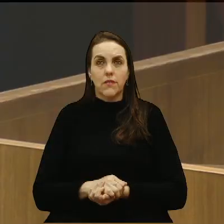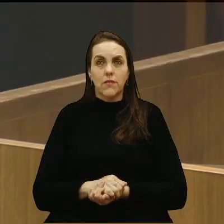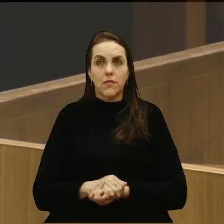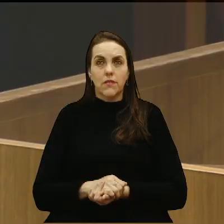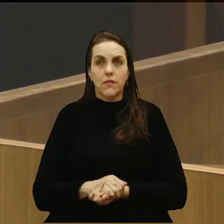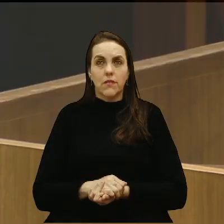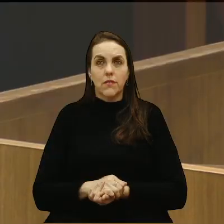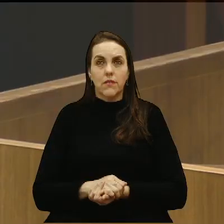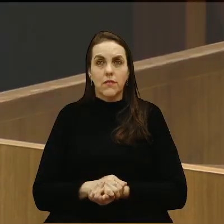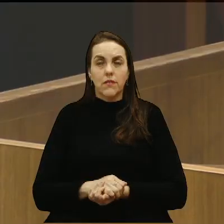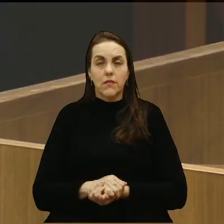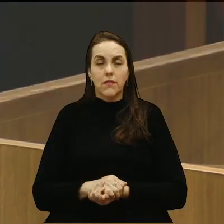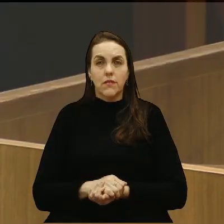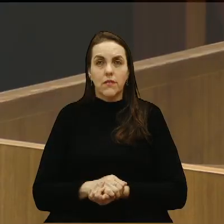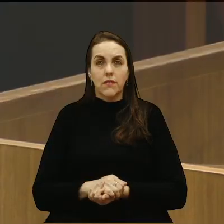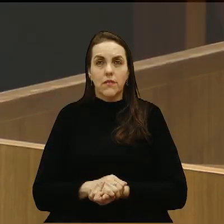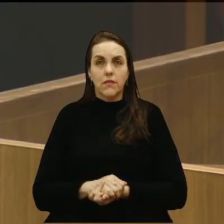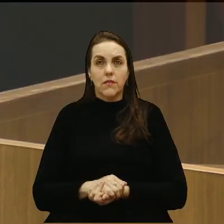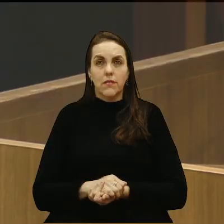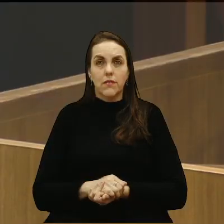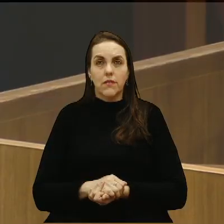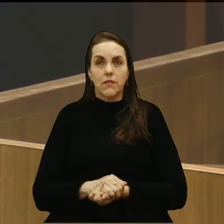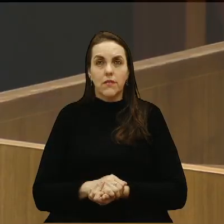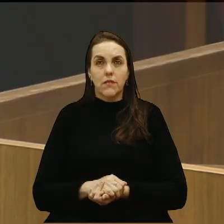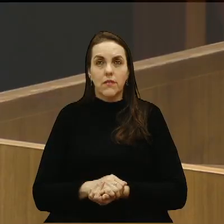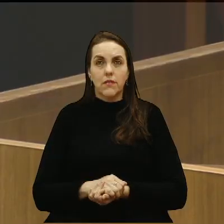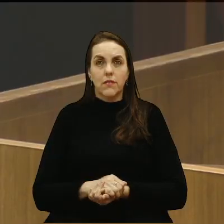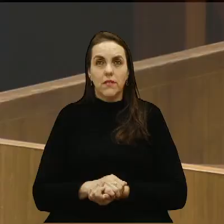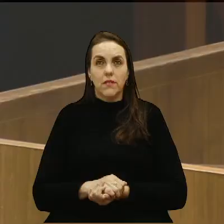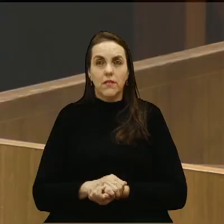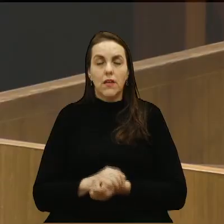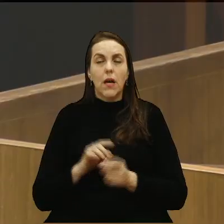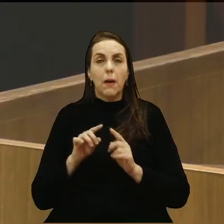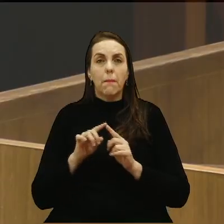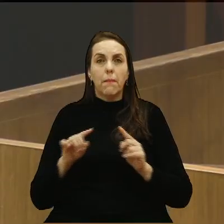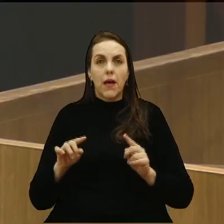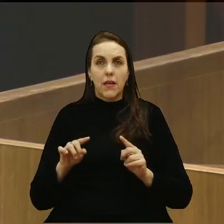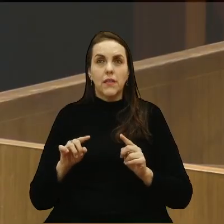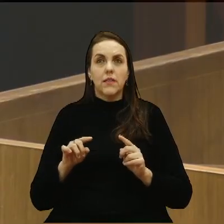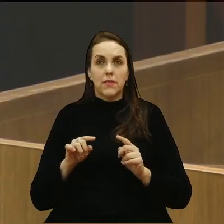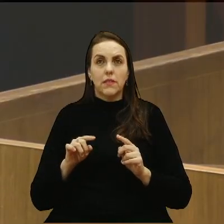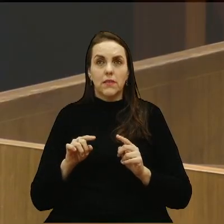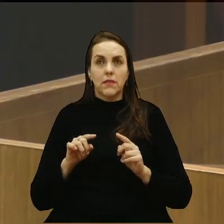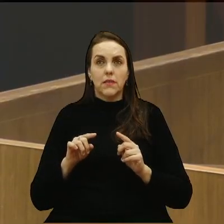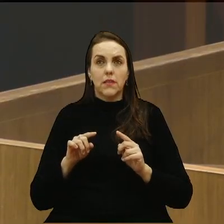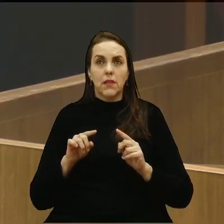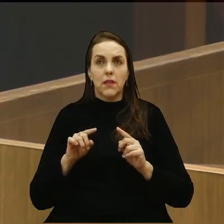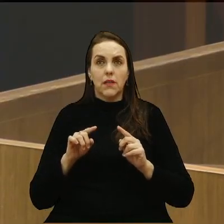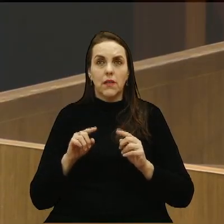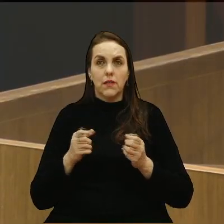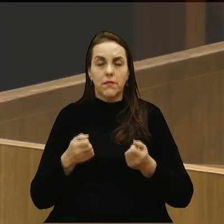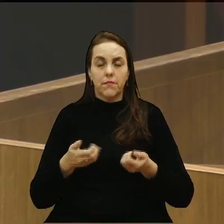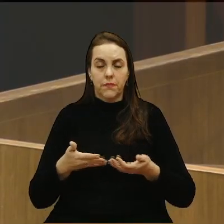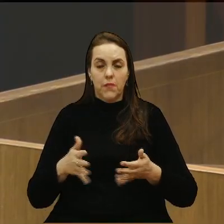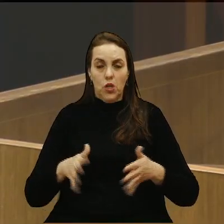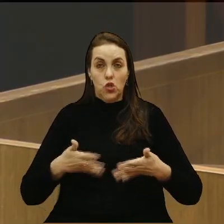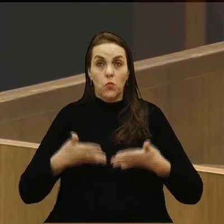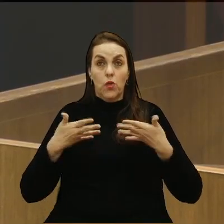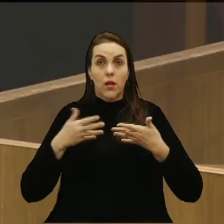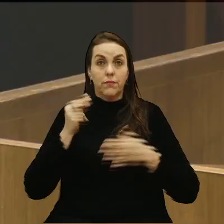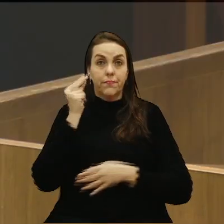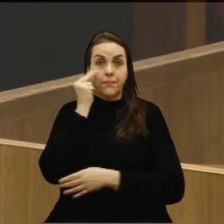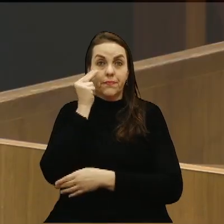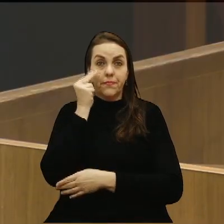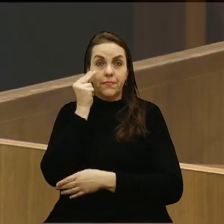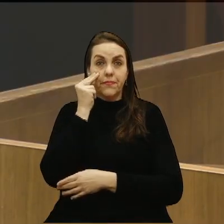Mas não iria me manifestar hoje, mas instado pelo vereador Cláudio Libardi, que hoje de manhã, quando ele falou